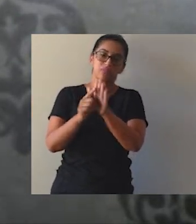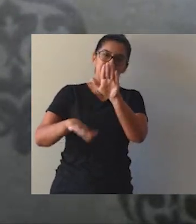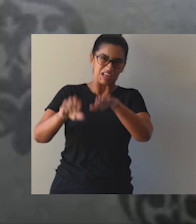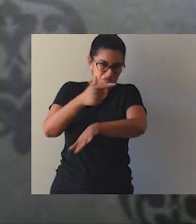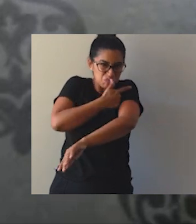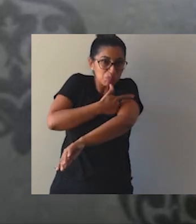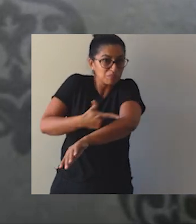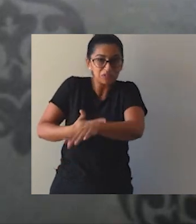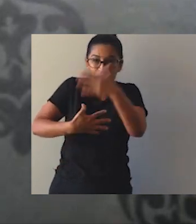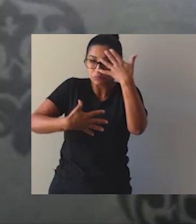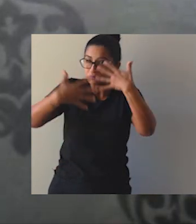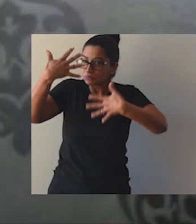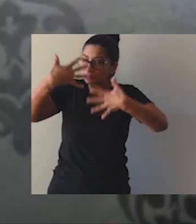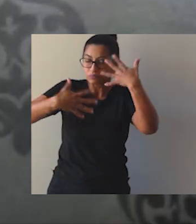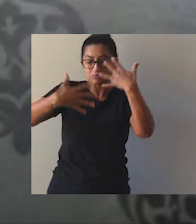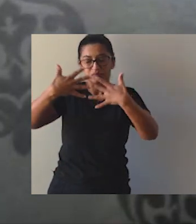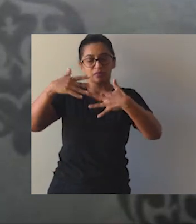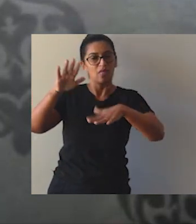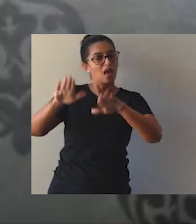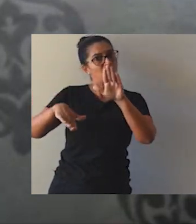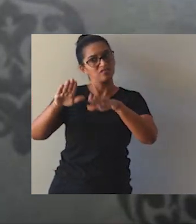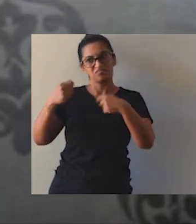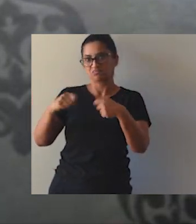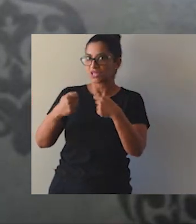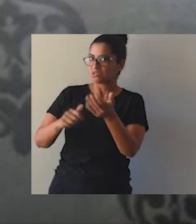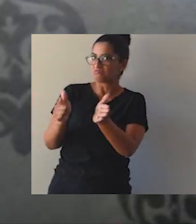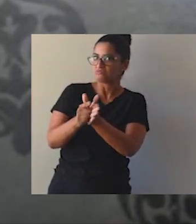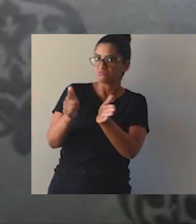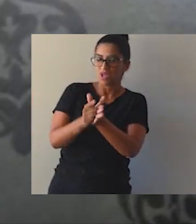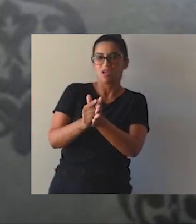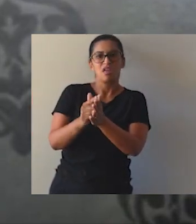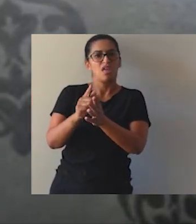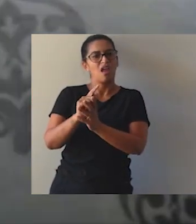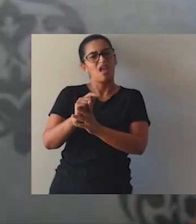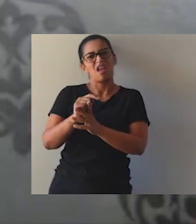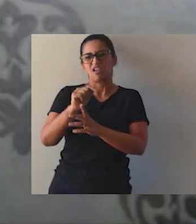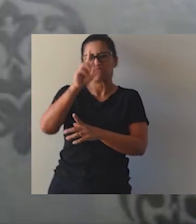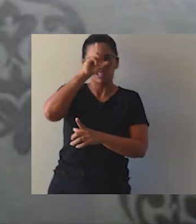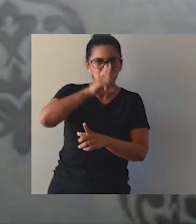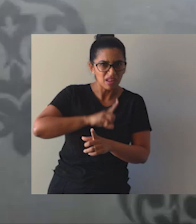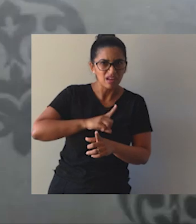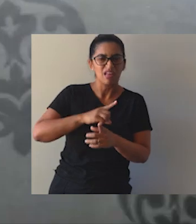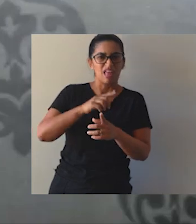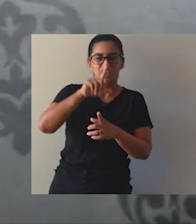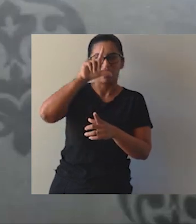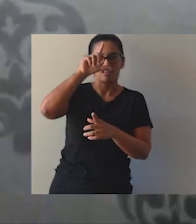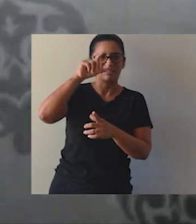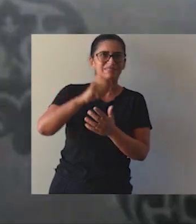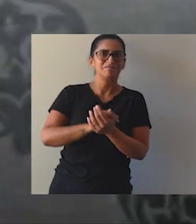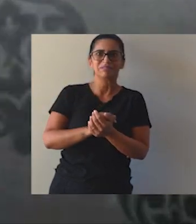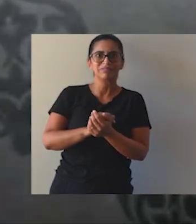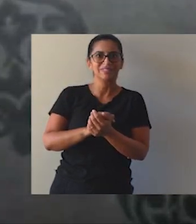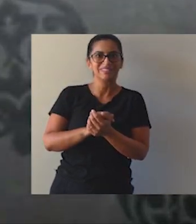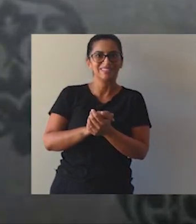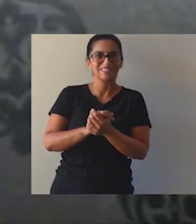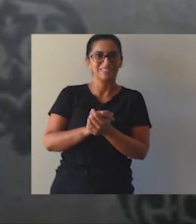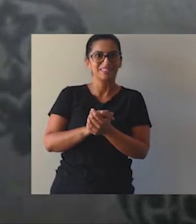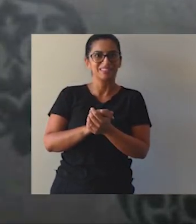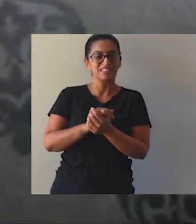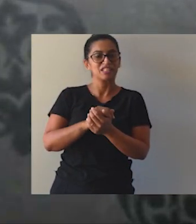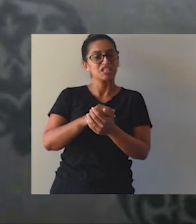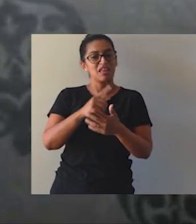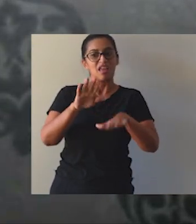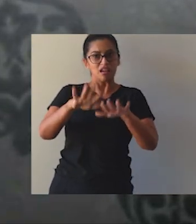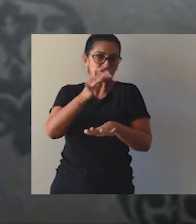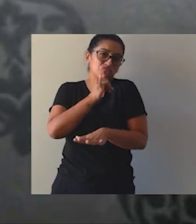preto, um amarelo, vamos fazer esse contraste, amarelo com preto, tá? Então, isso aqui é um exemplo que a gente pode estar